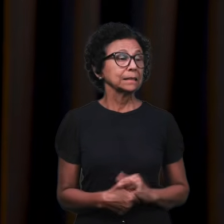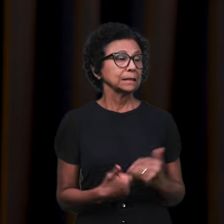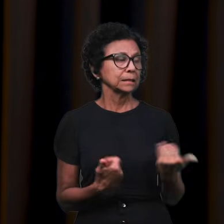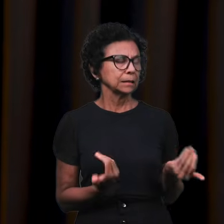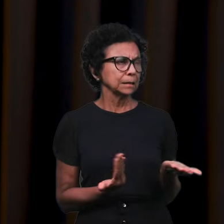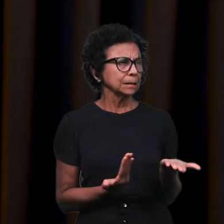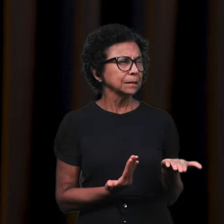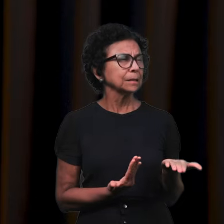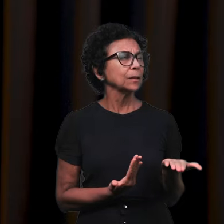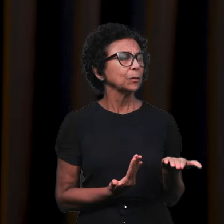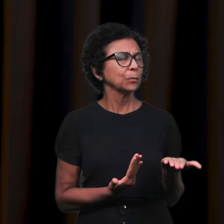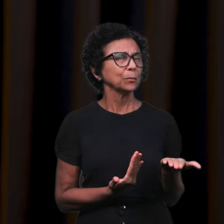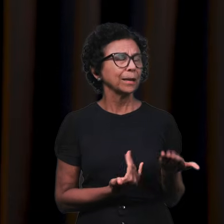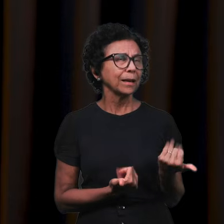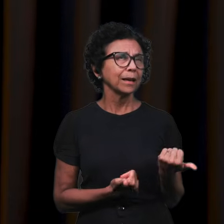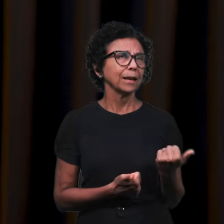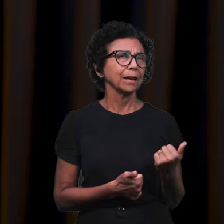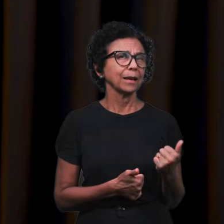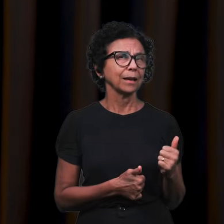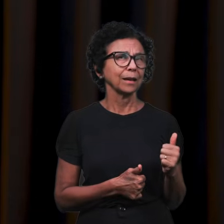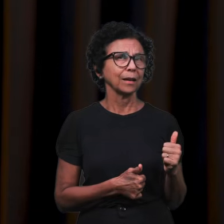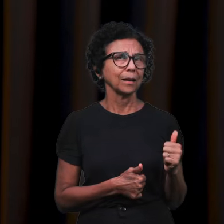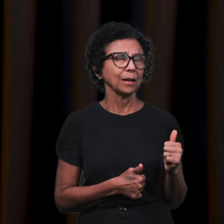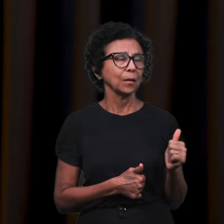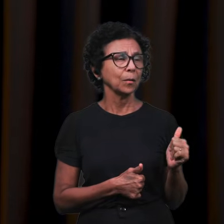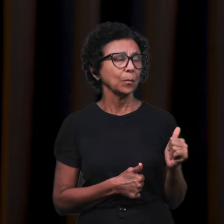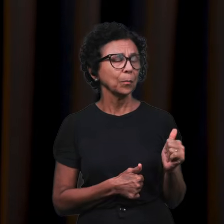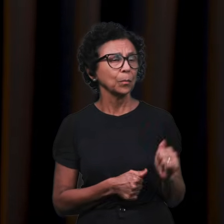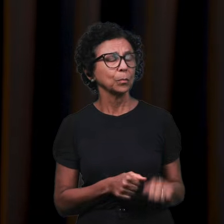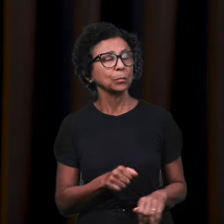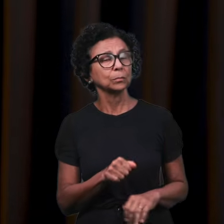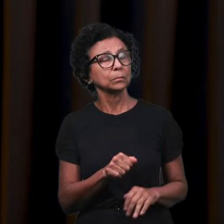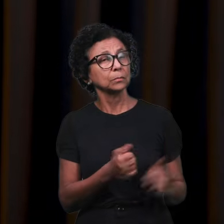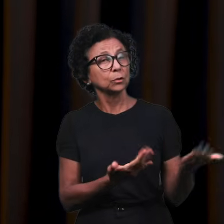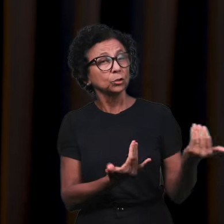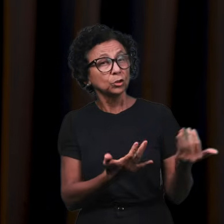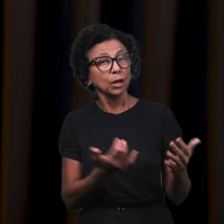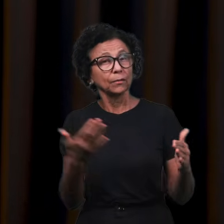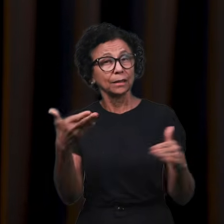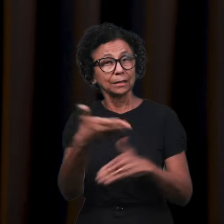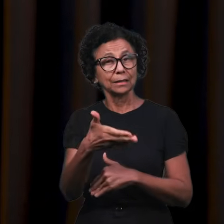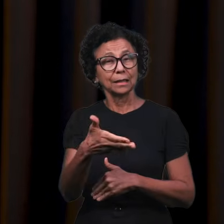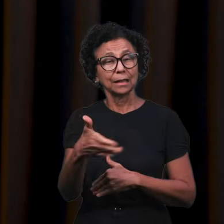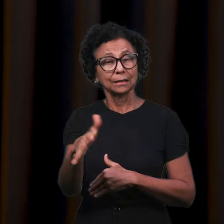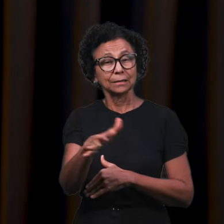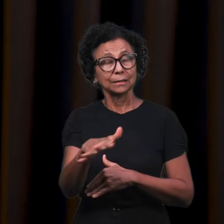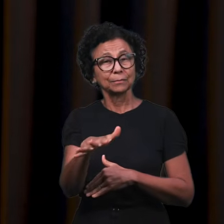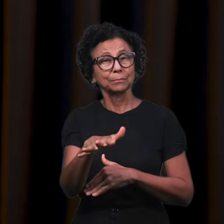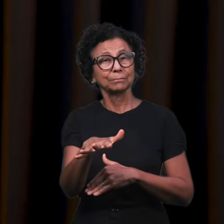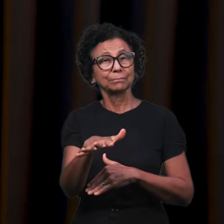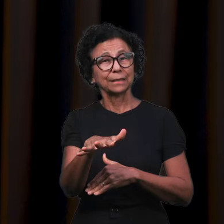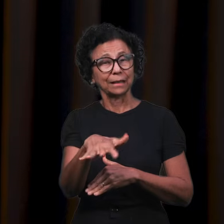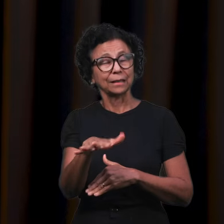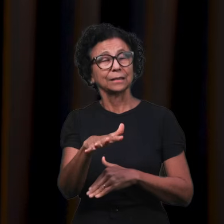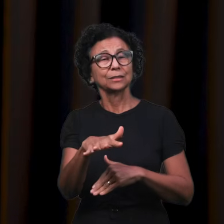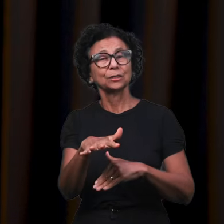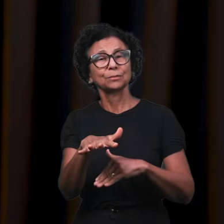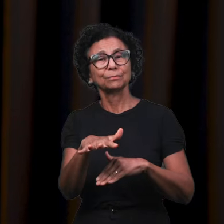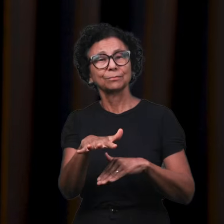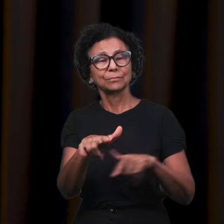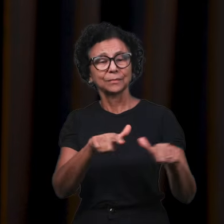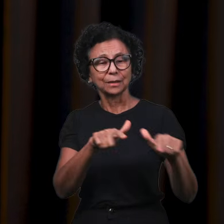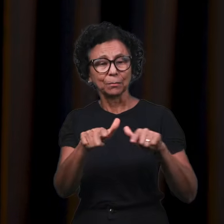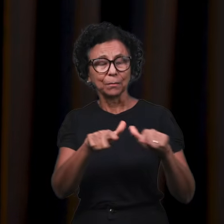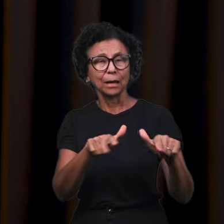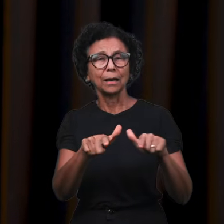ele deve se observar para entrar no mercado de trabalho ou ser bem-sucedido, né, na